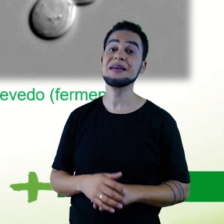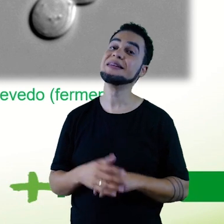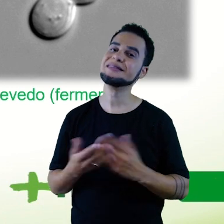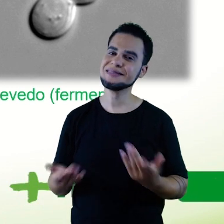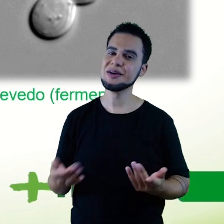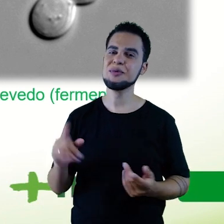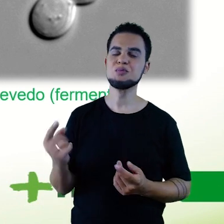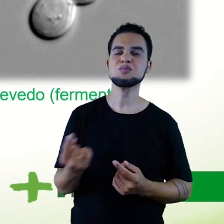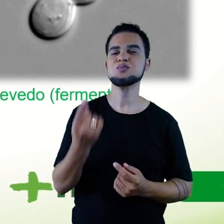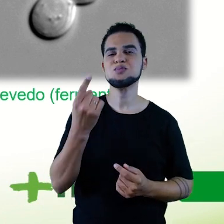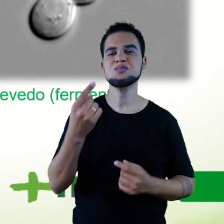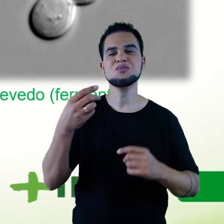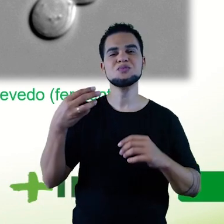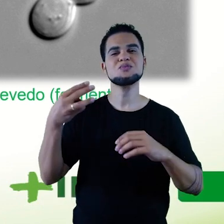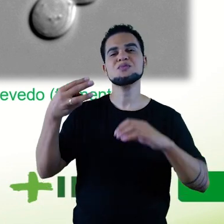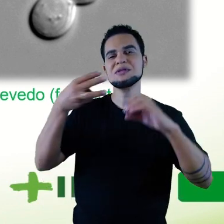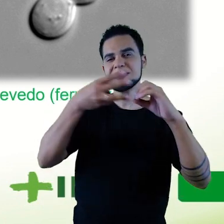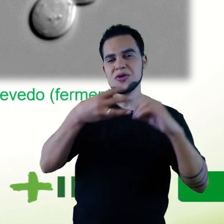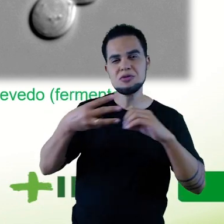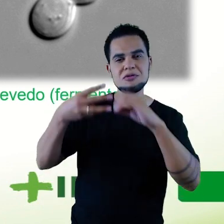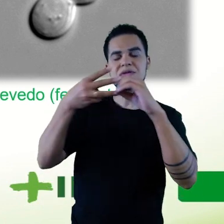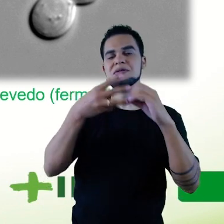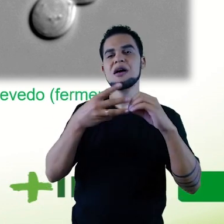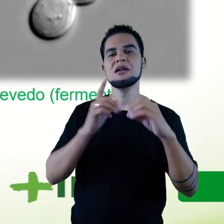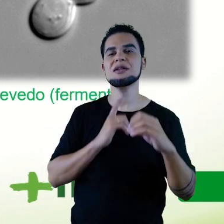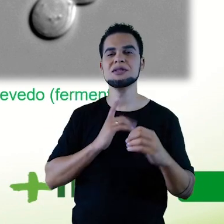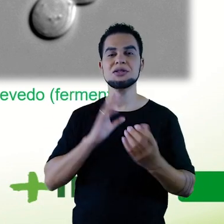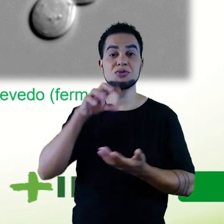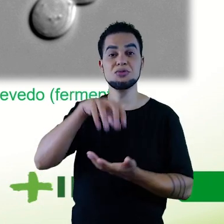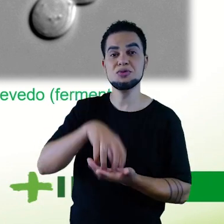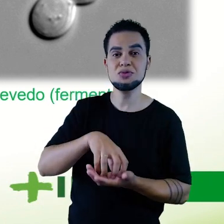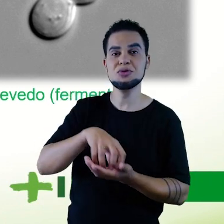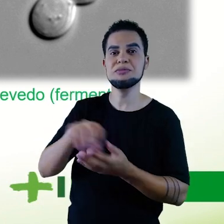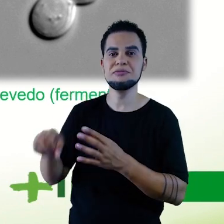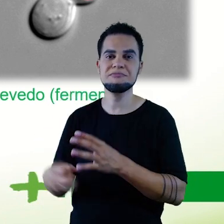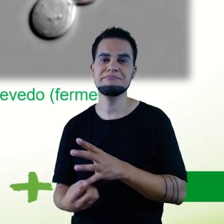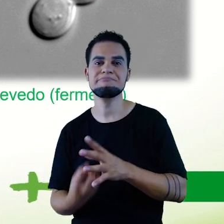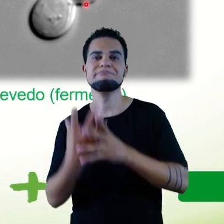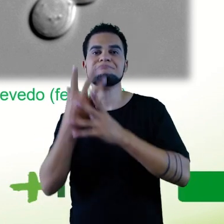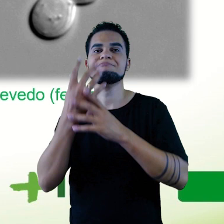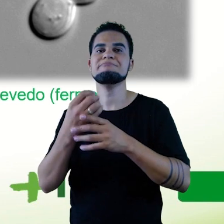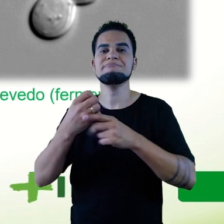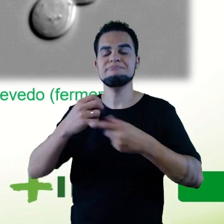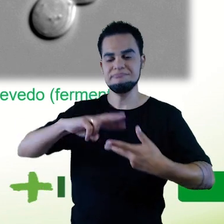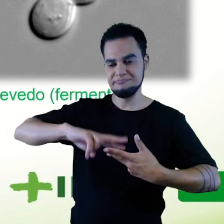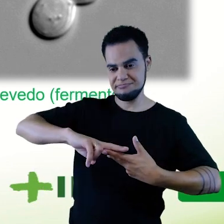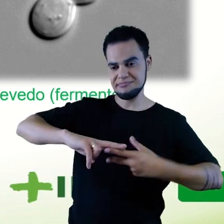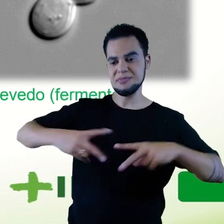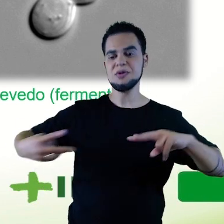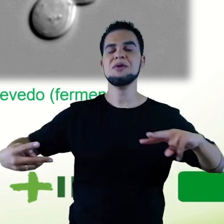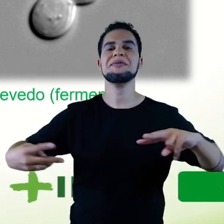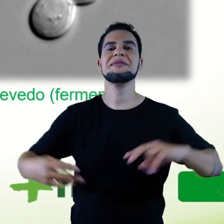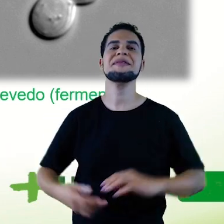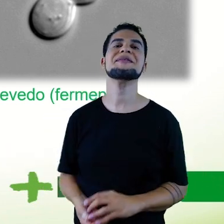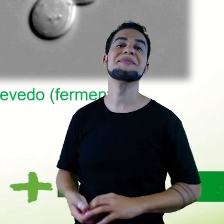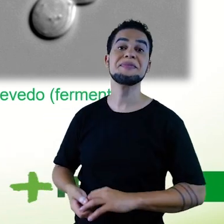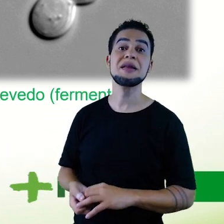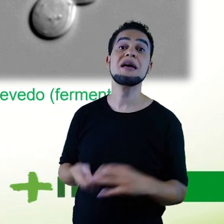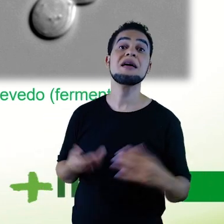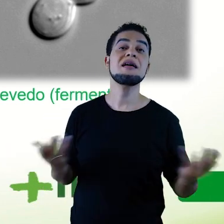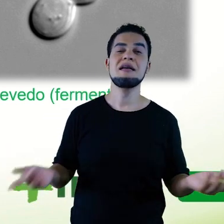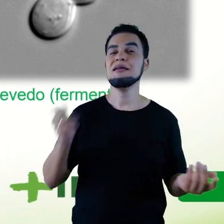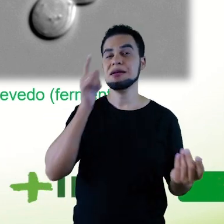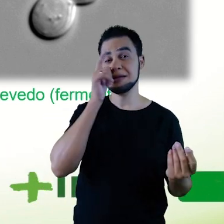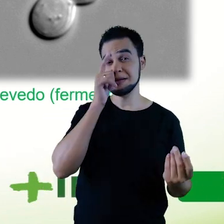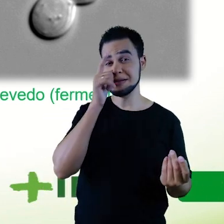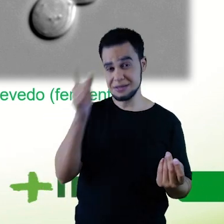ser unicelular, eucariótico, ele tem núcleo, né? Só que aqui ele está formando um clone, ó. Aí a gente chama brotamento. É